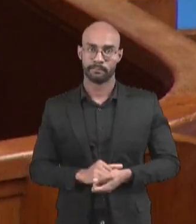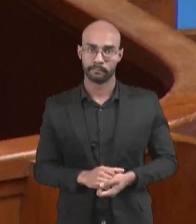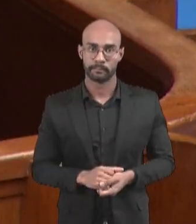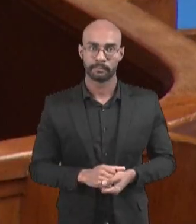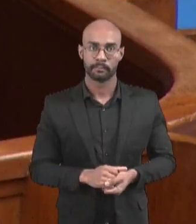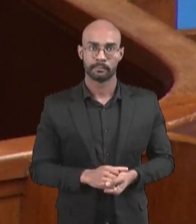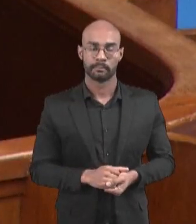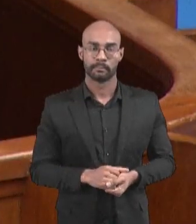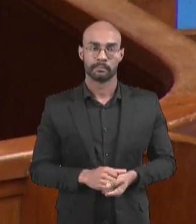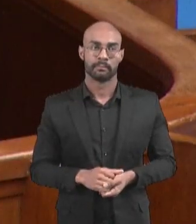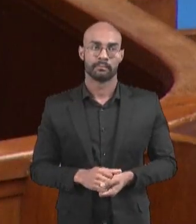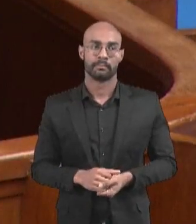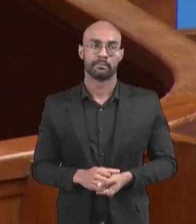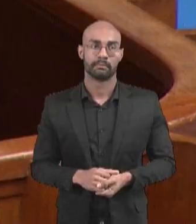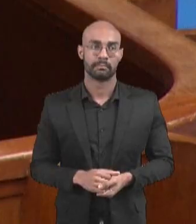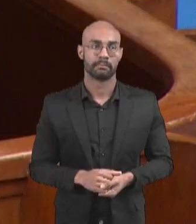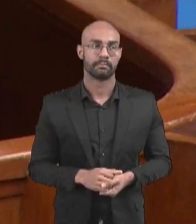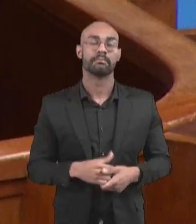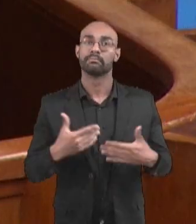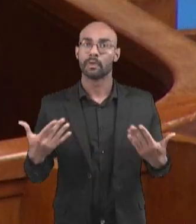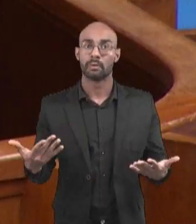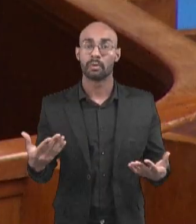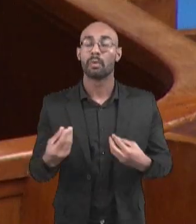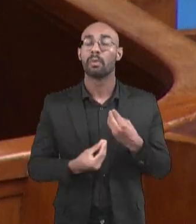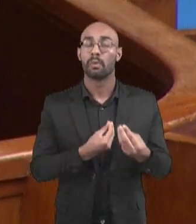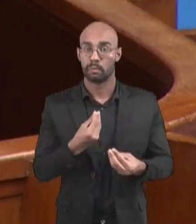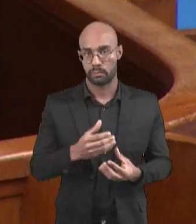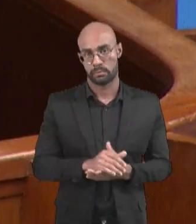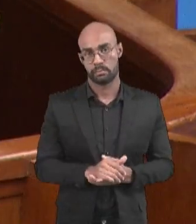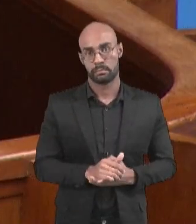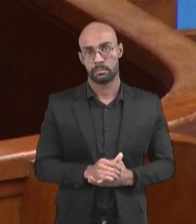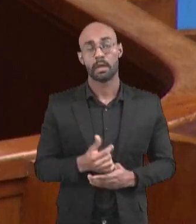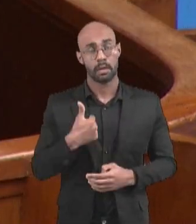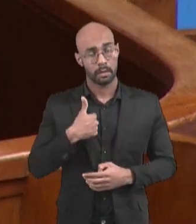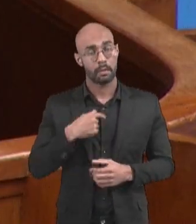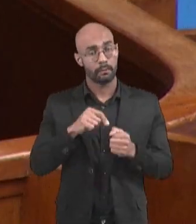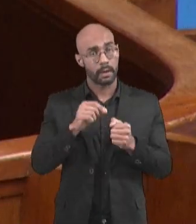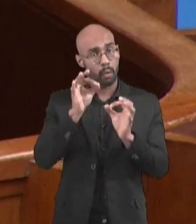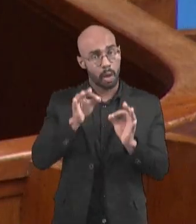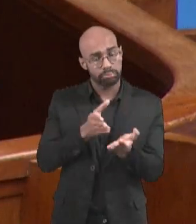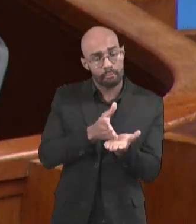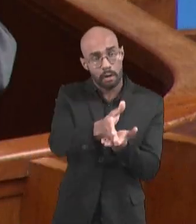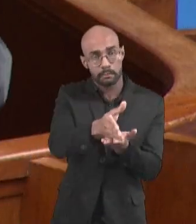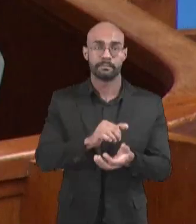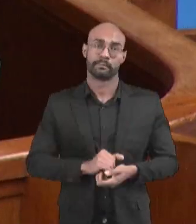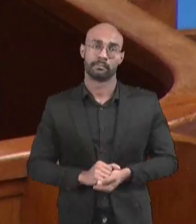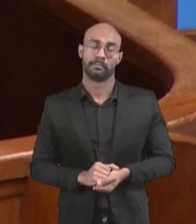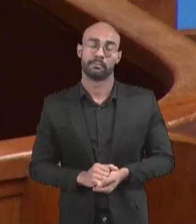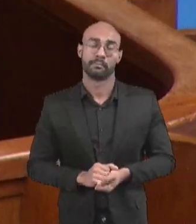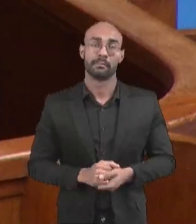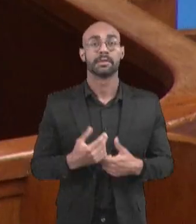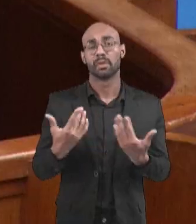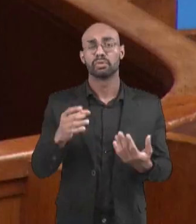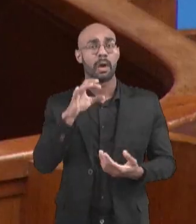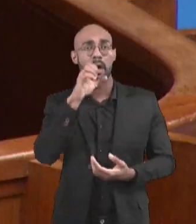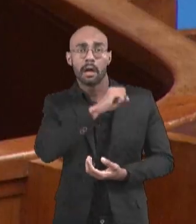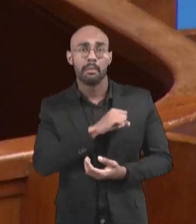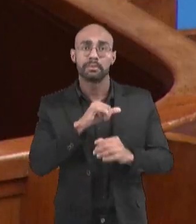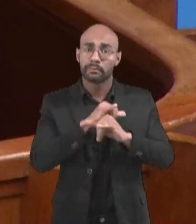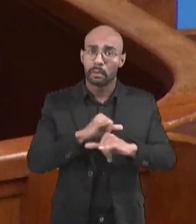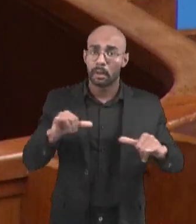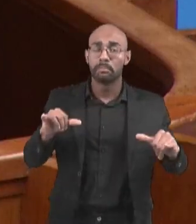nada. Nem um centavo você não recebe. Então, eu estou colocando isso